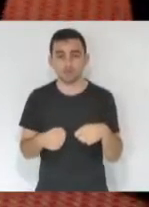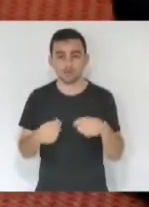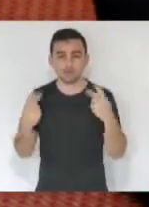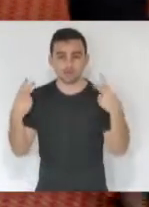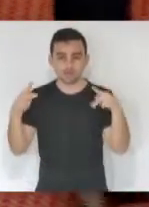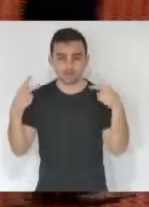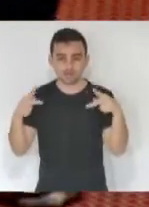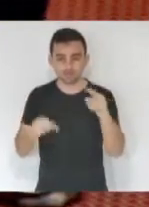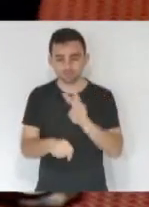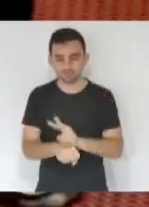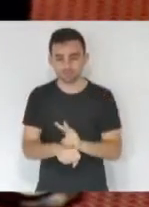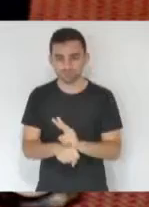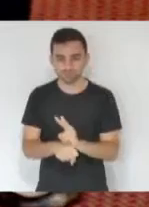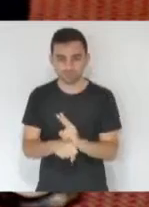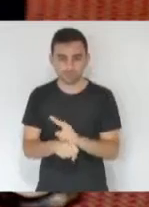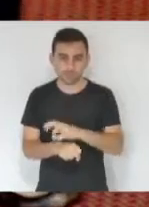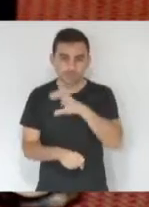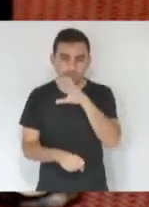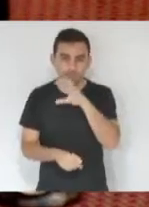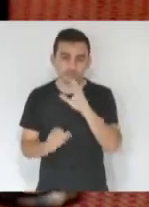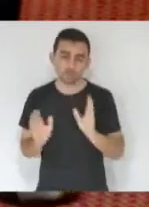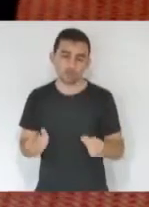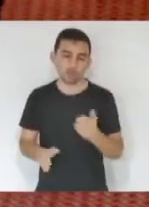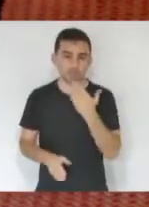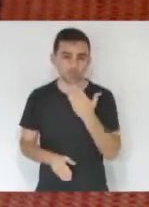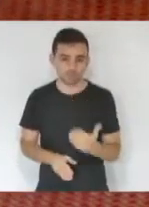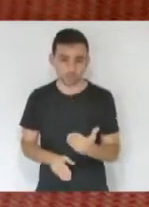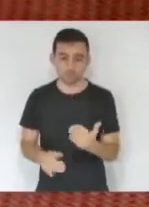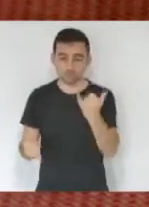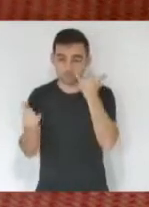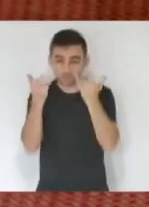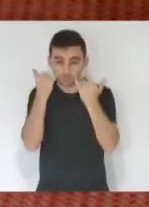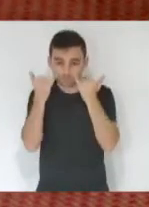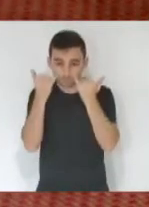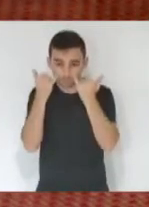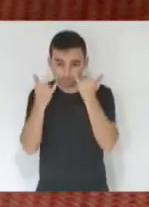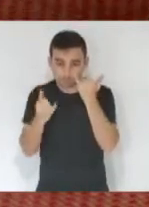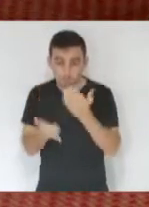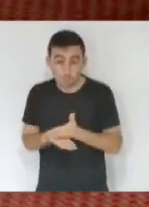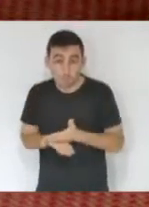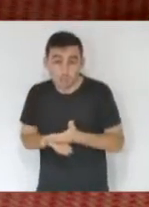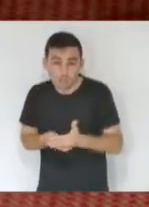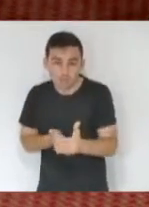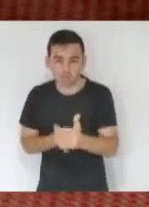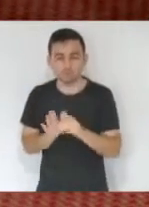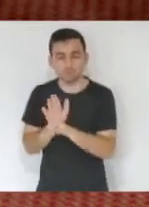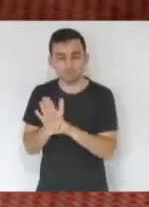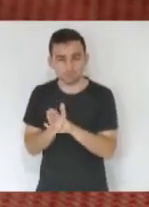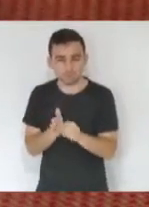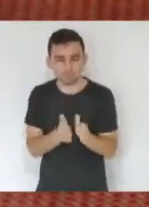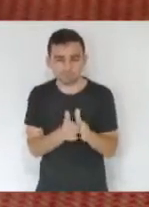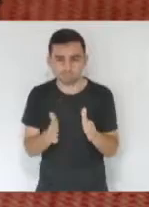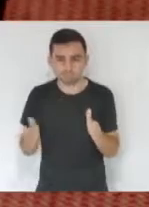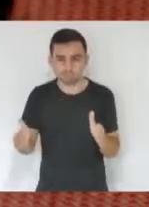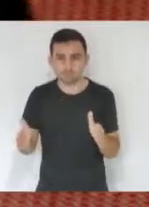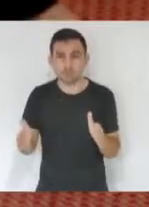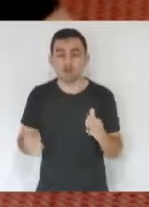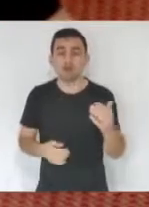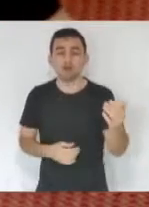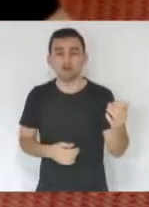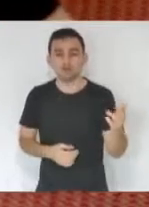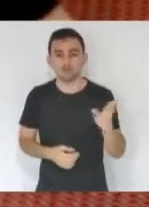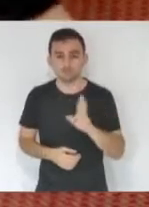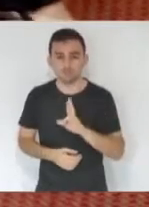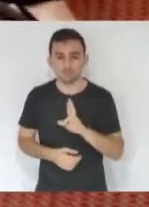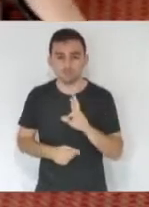animal eu fiz um pedido informação no início dessa legislatura no qual recebi como resposta que